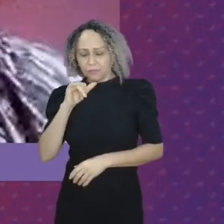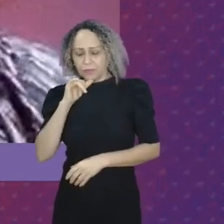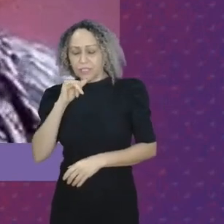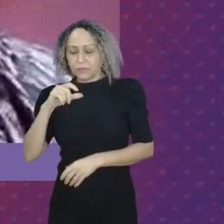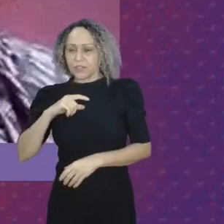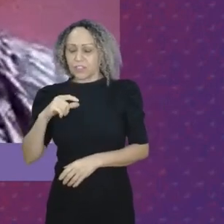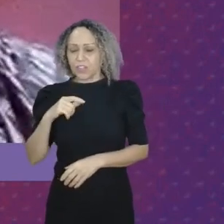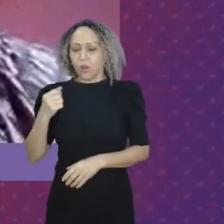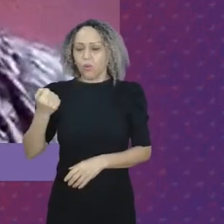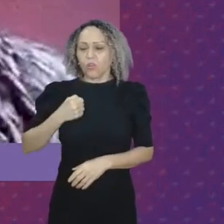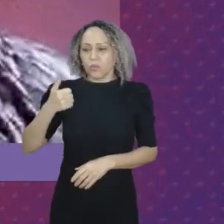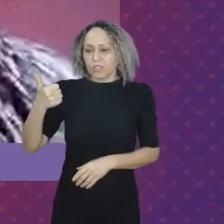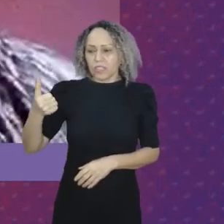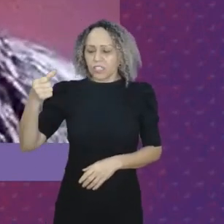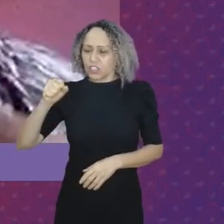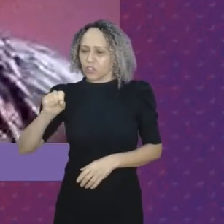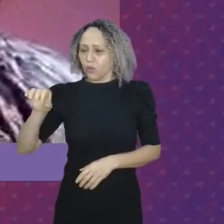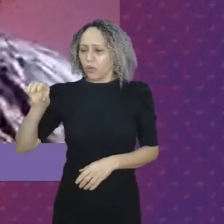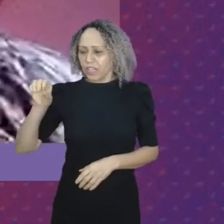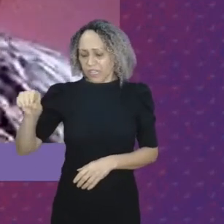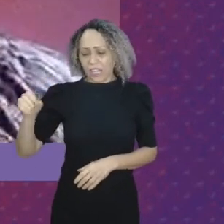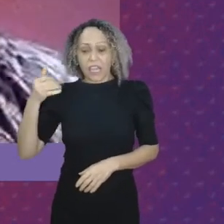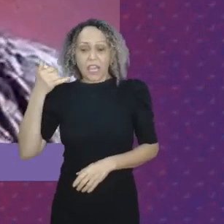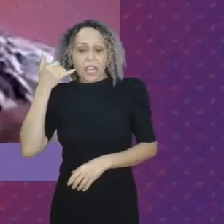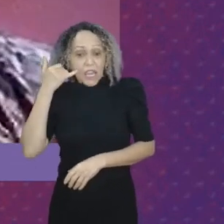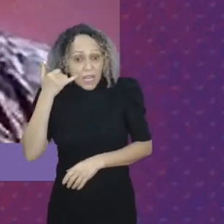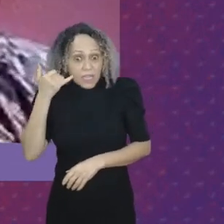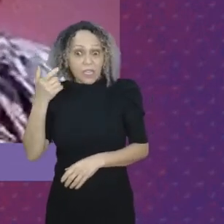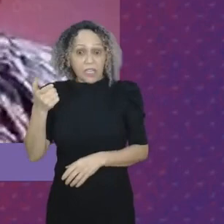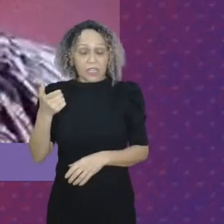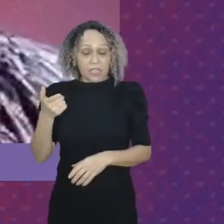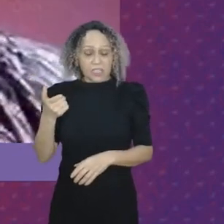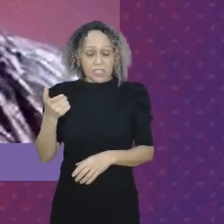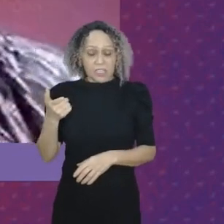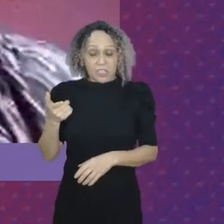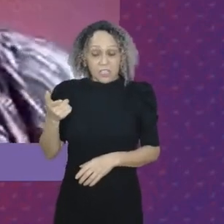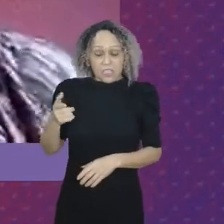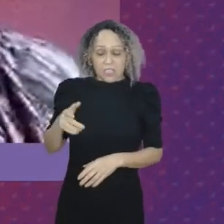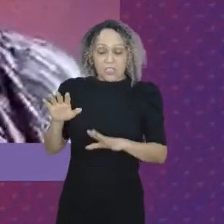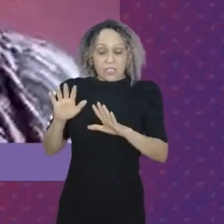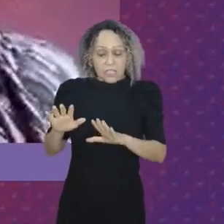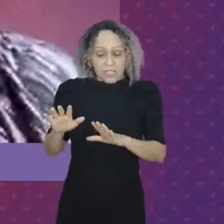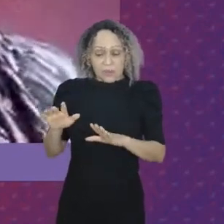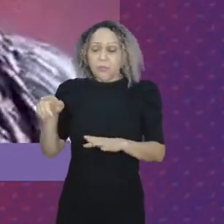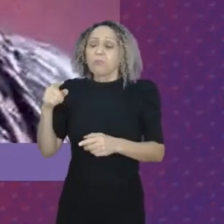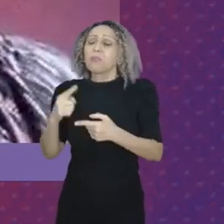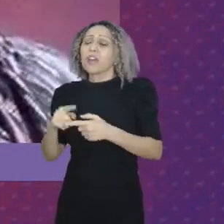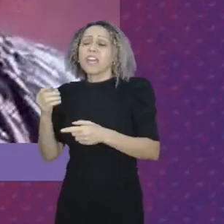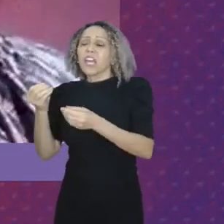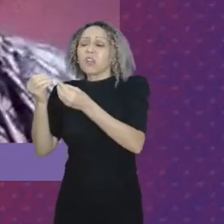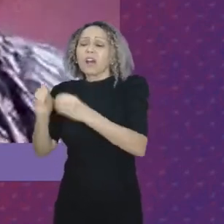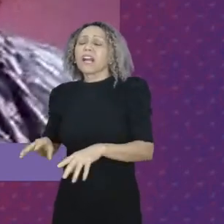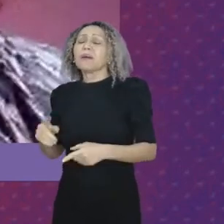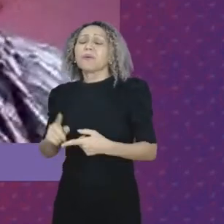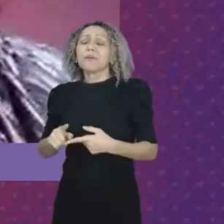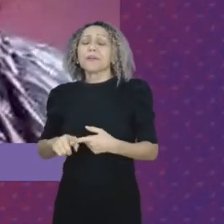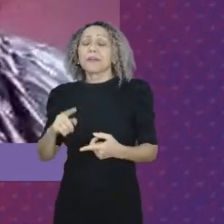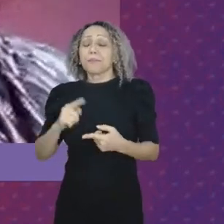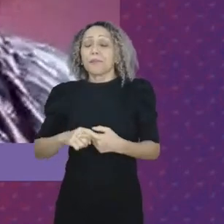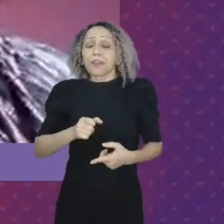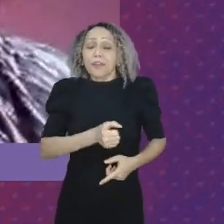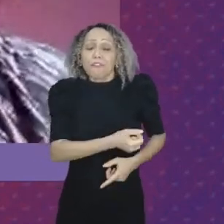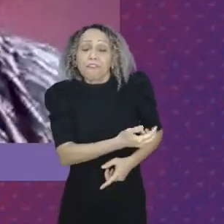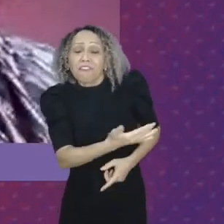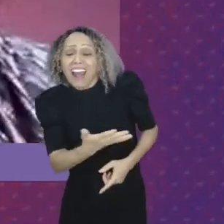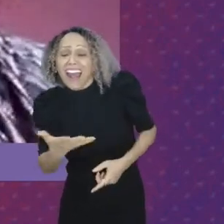de atrizes, uma série de artistas, a própria Marília Mendonça, a Elza Soares fazendo